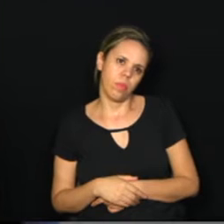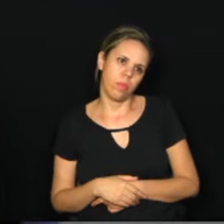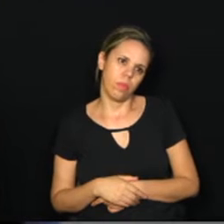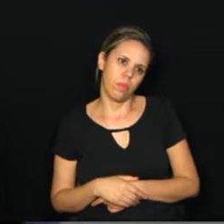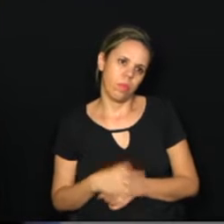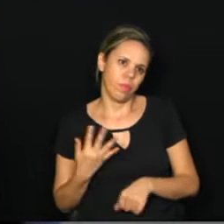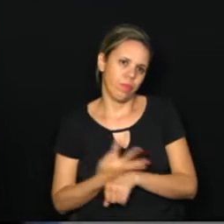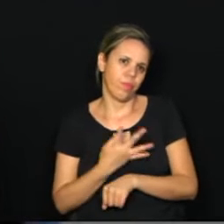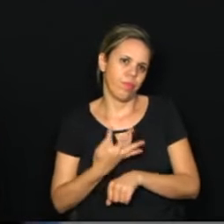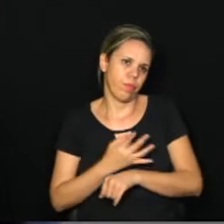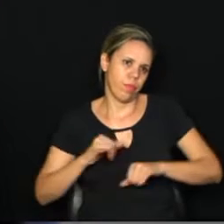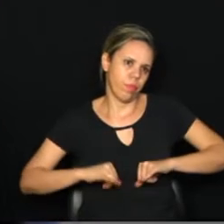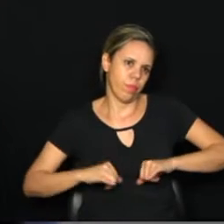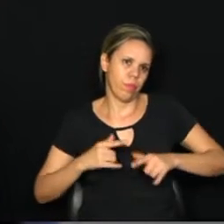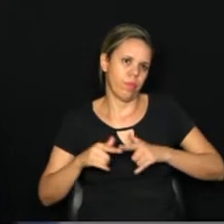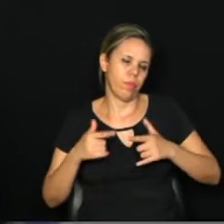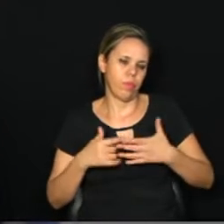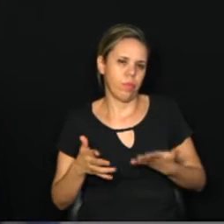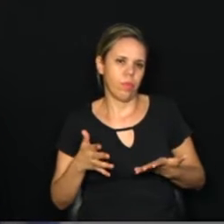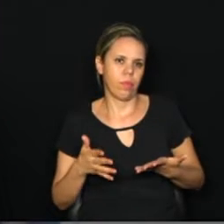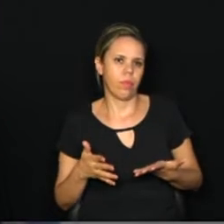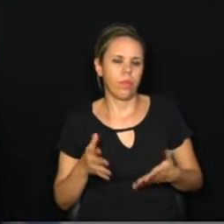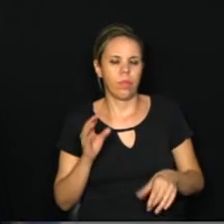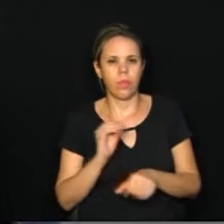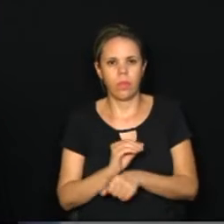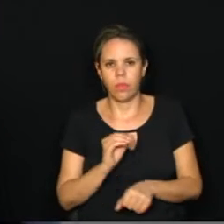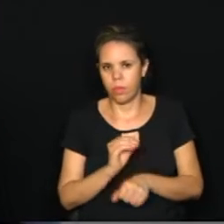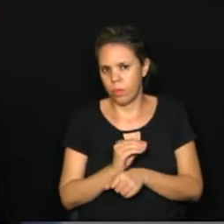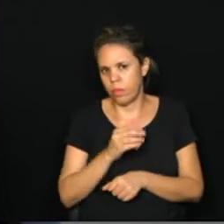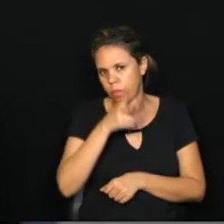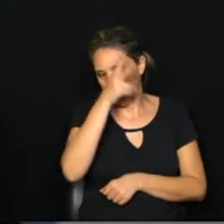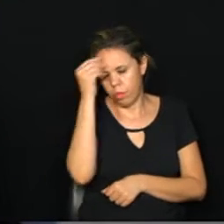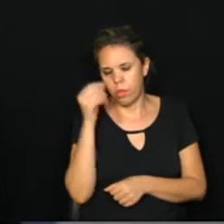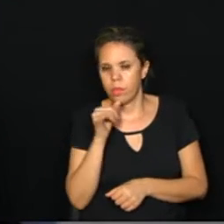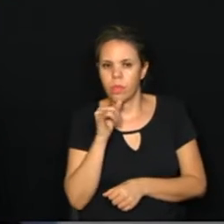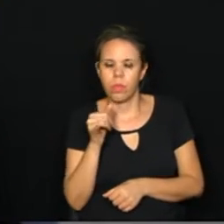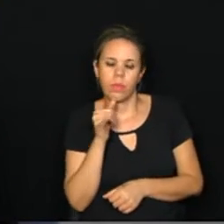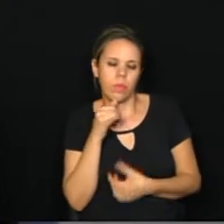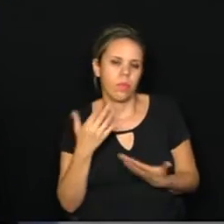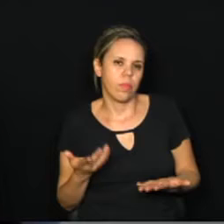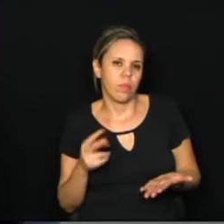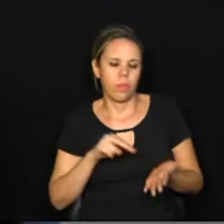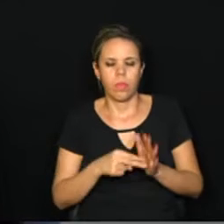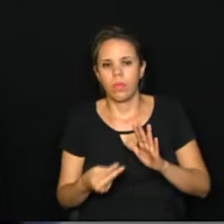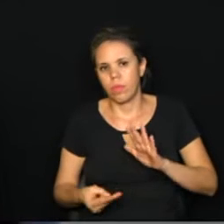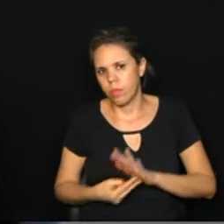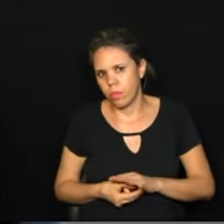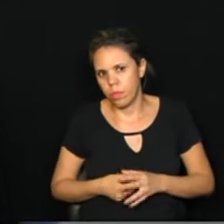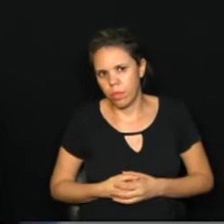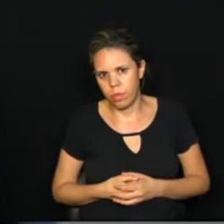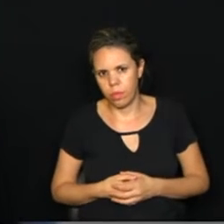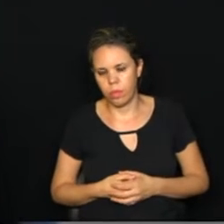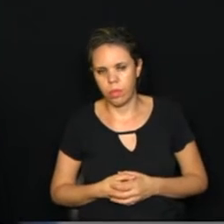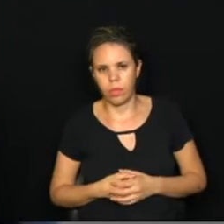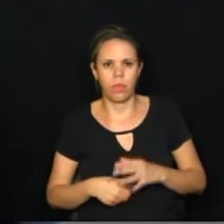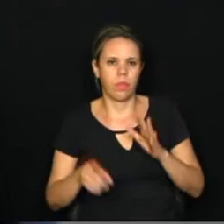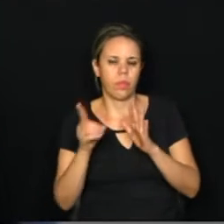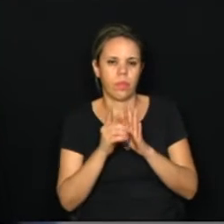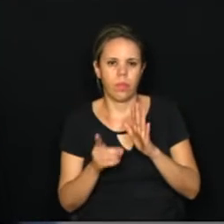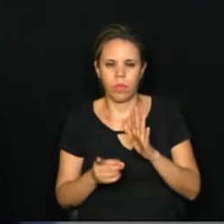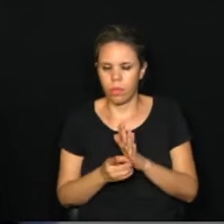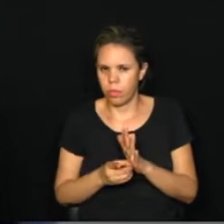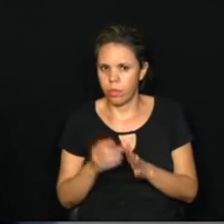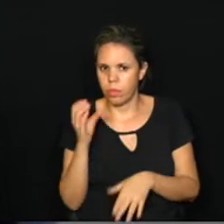dilema, inclusive na área de abastecimento público também. Quer dizer, o que é um indicador para uma decretação de uma situação